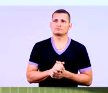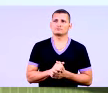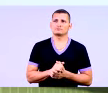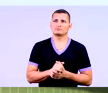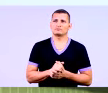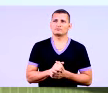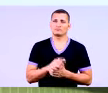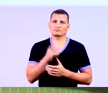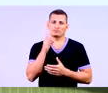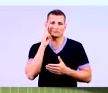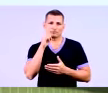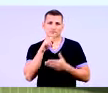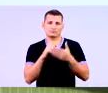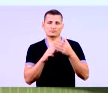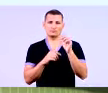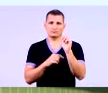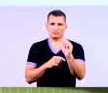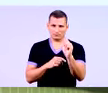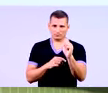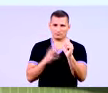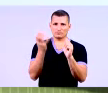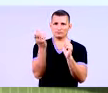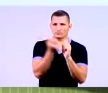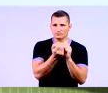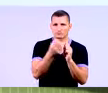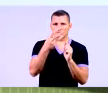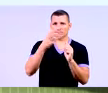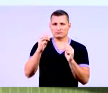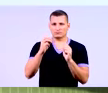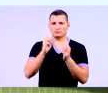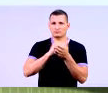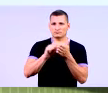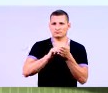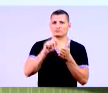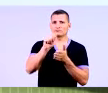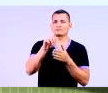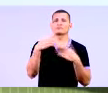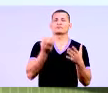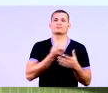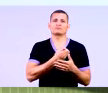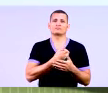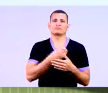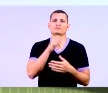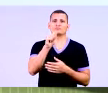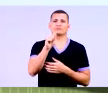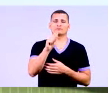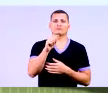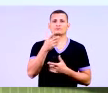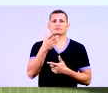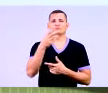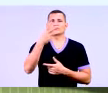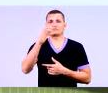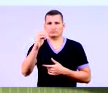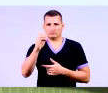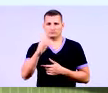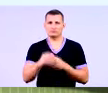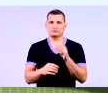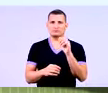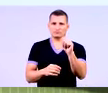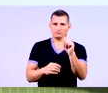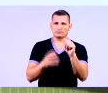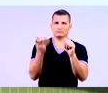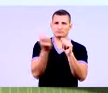observá lá recebe 30 escreva a qual é o valor de há 30 a recebe 30